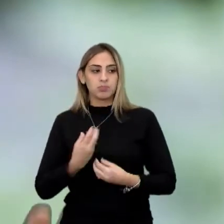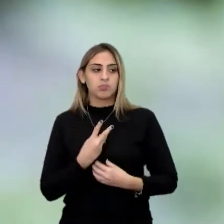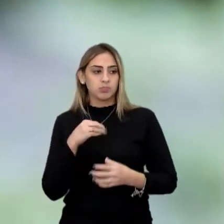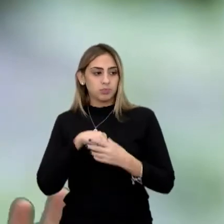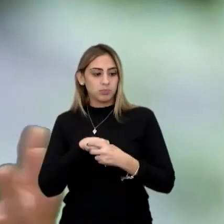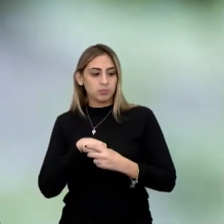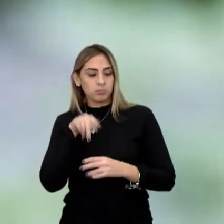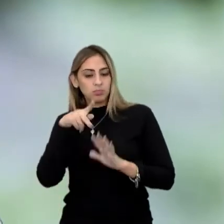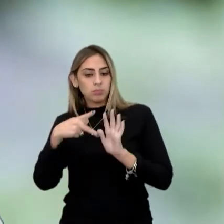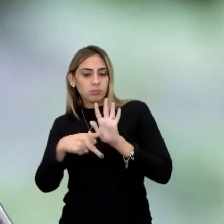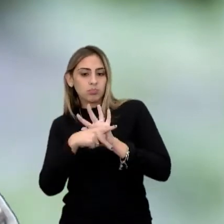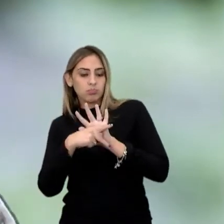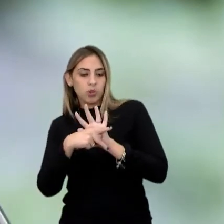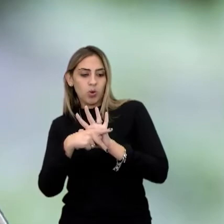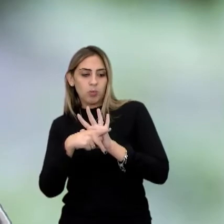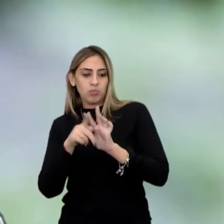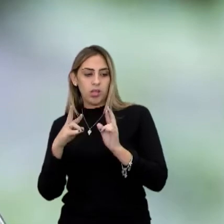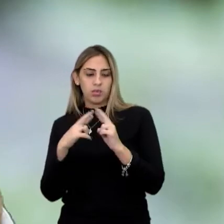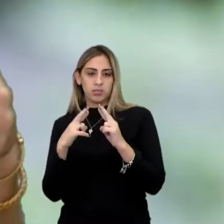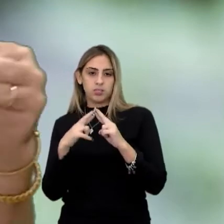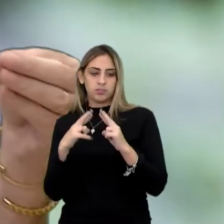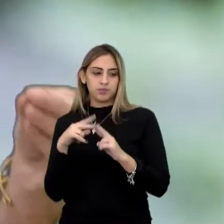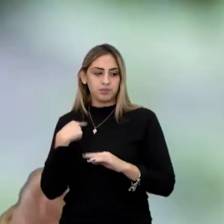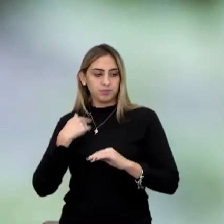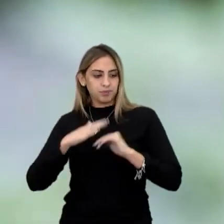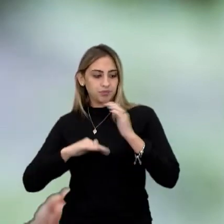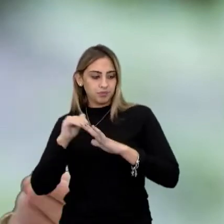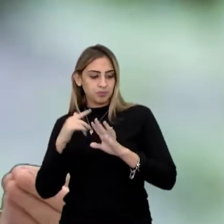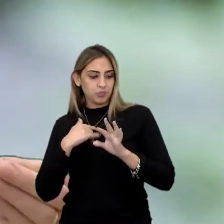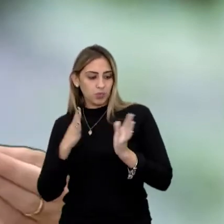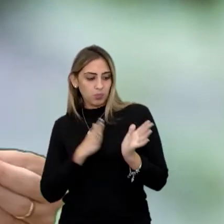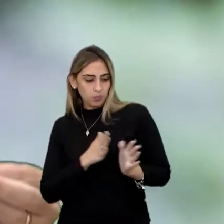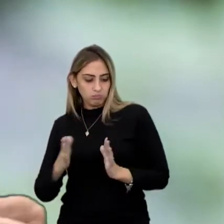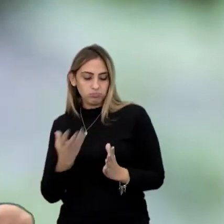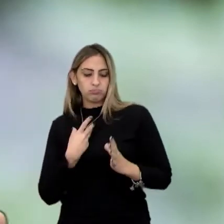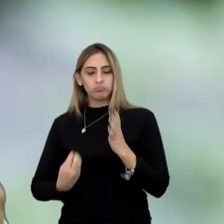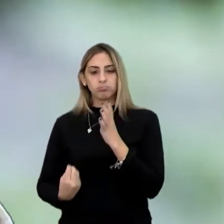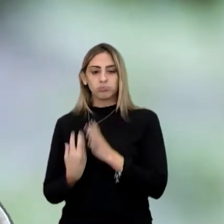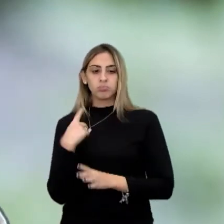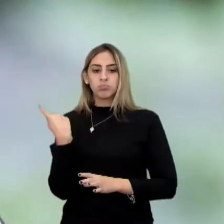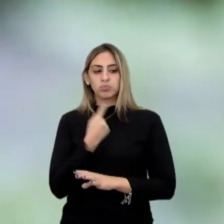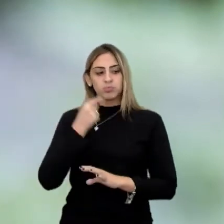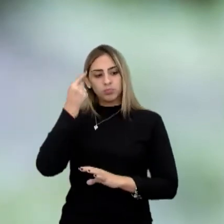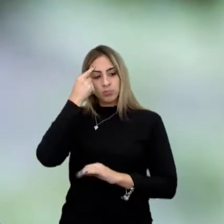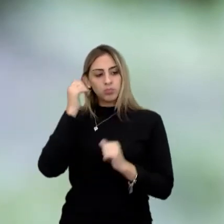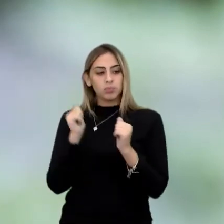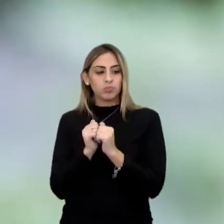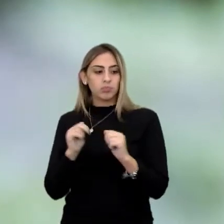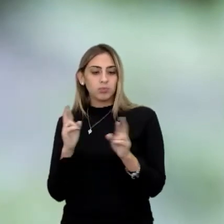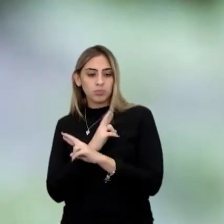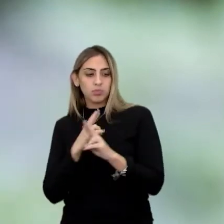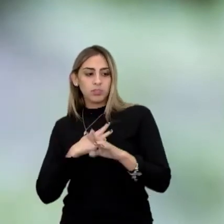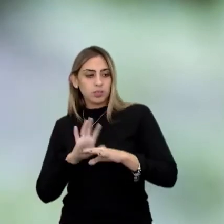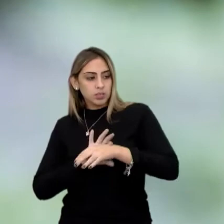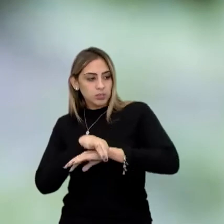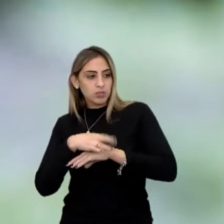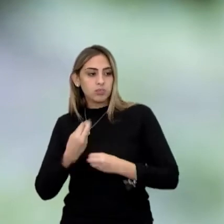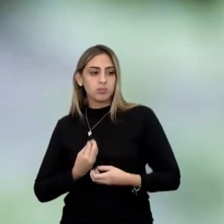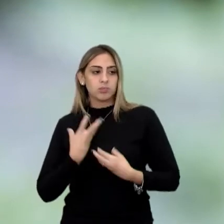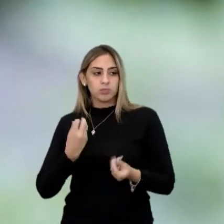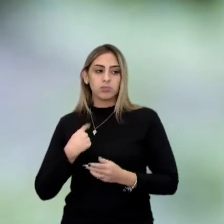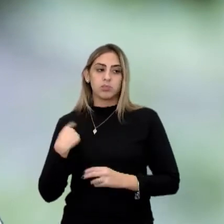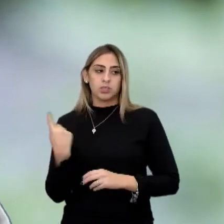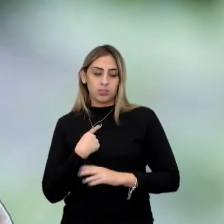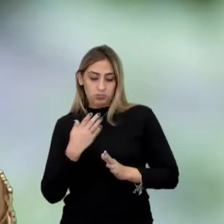das redes. Então, para a gente falar também sobre a construção e processo criativo, a gente tem que pensar um pouco com relação à segurança das informações que a